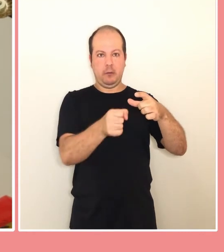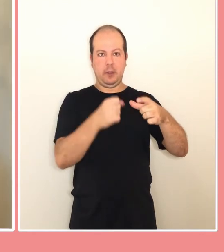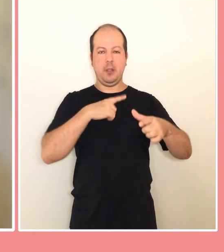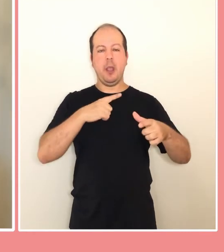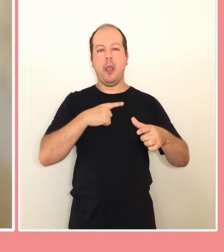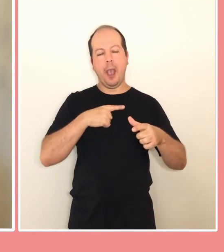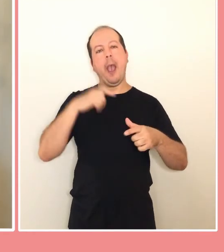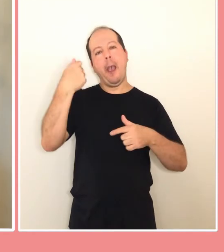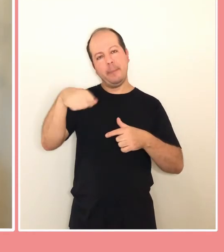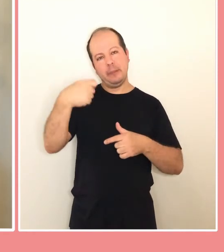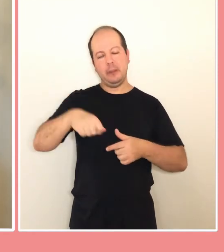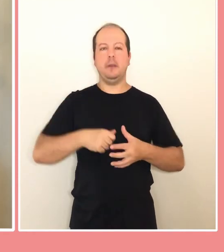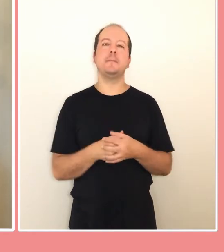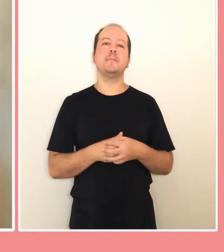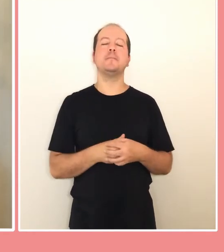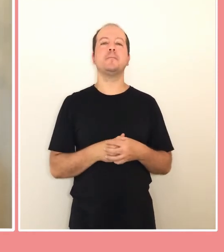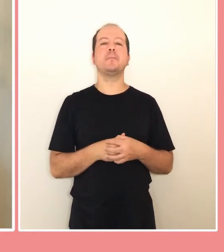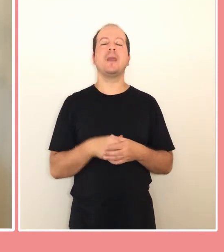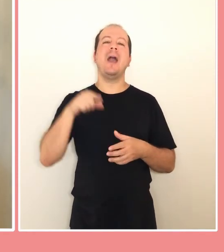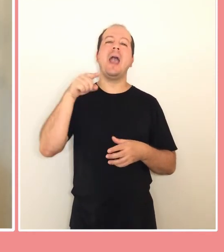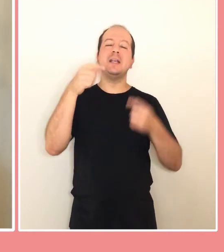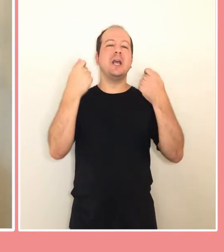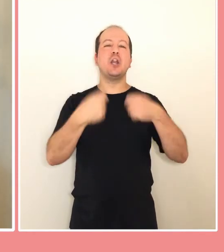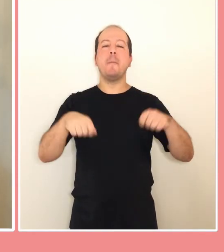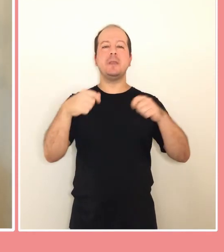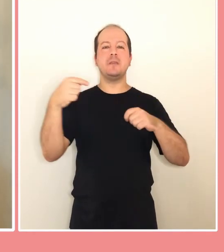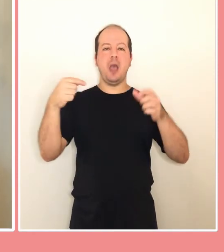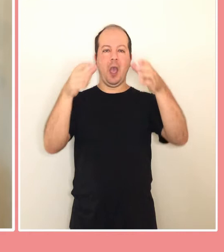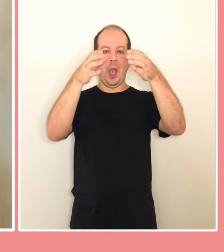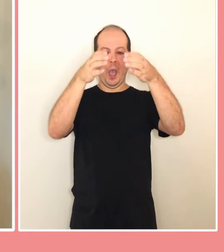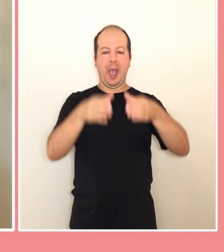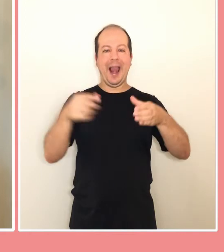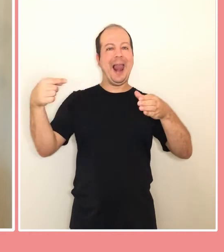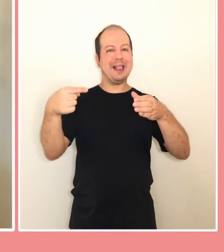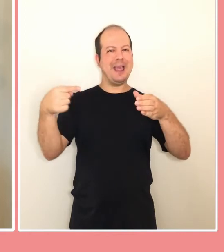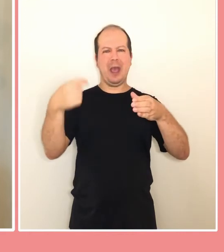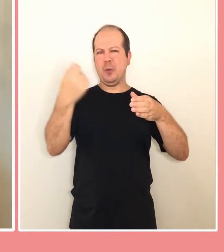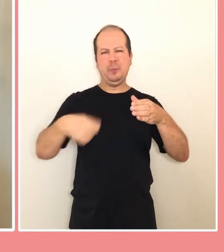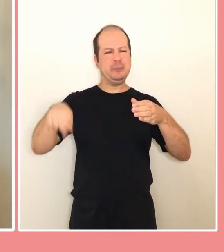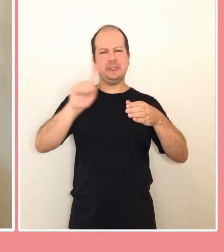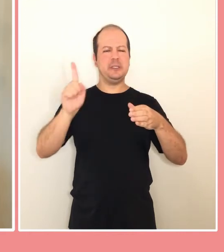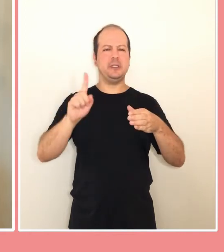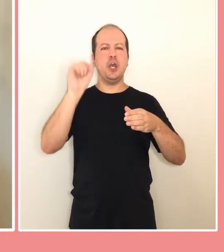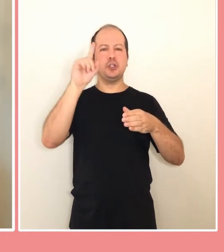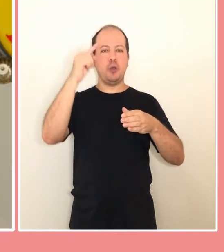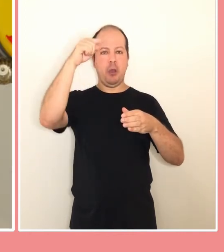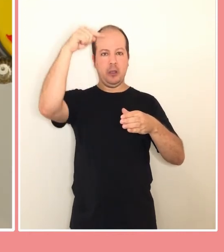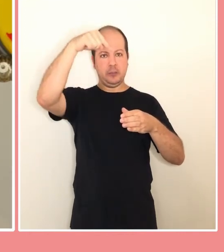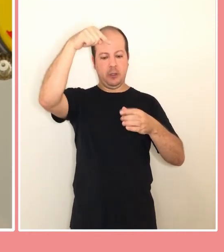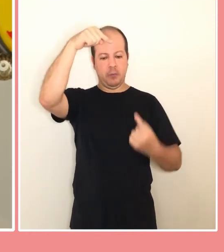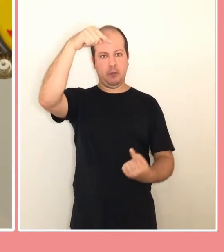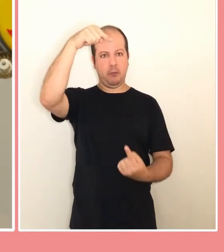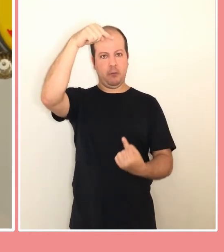centro. E nesse caso, não precisamos furar a lateral, no caso do pote, que aqui é uma lata, é mais complicado de furar, mas também podemos.